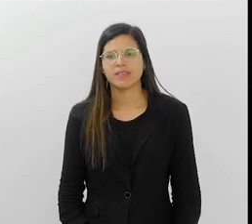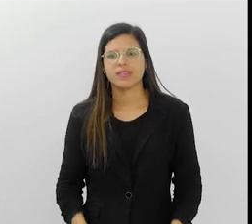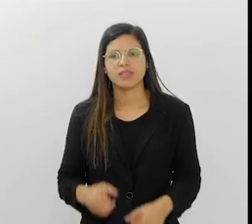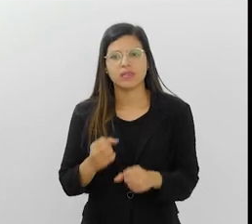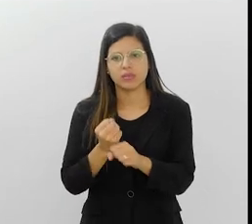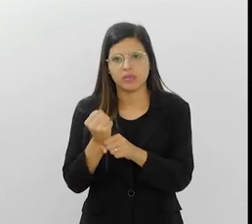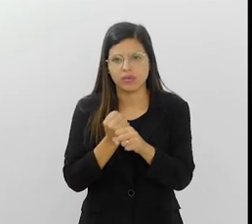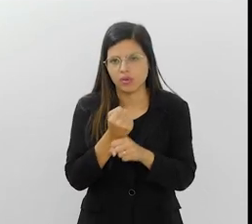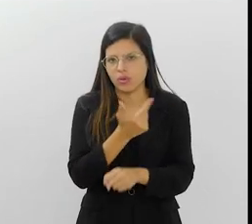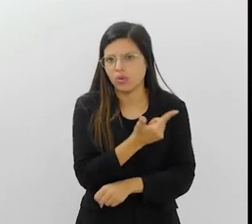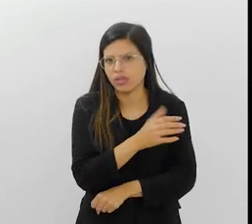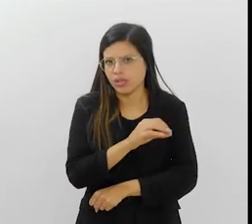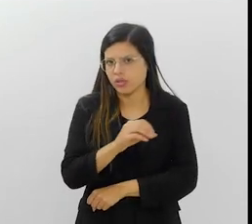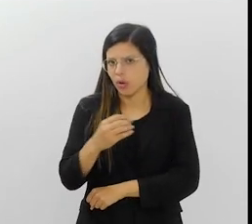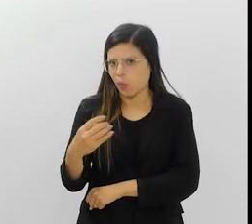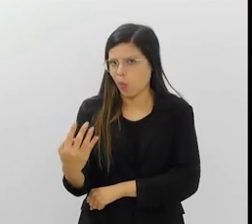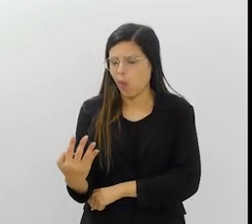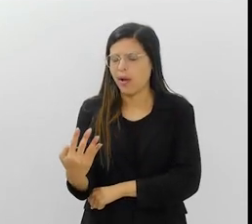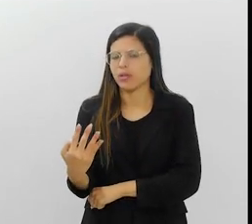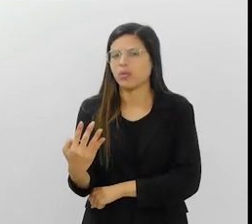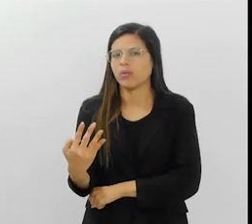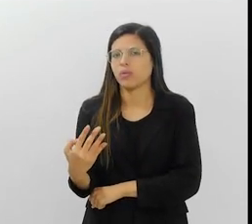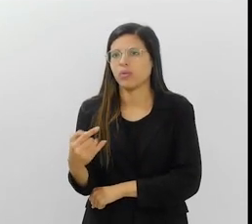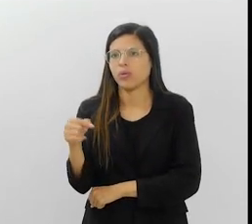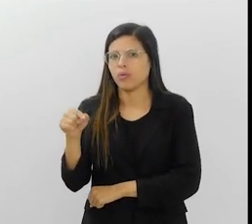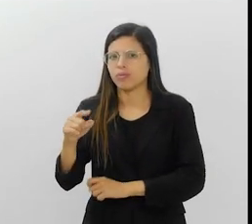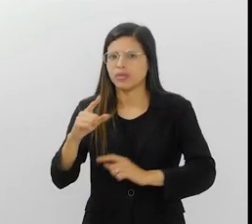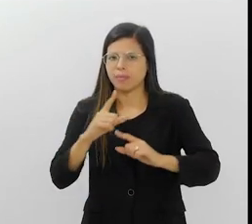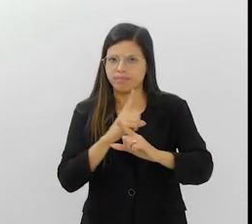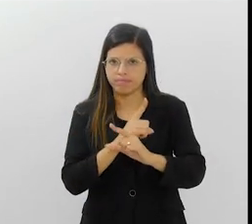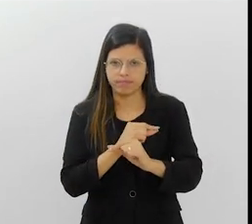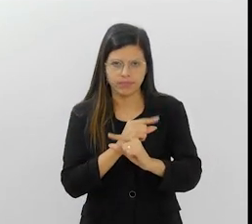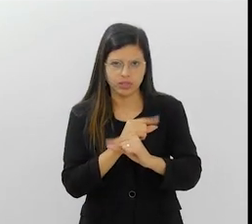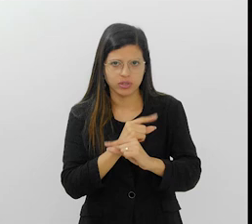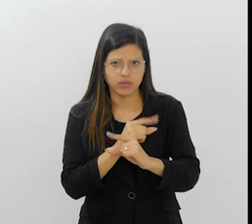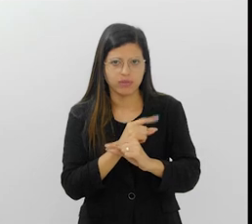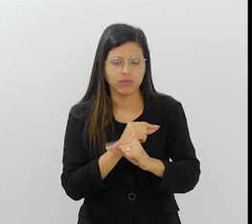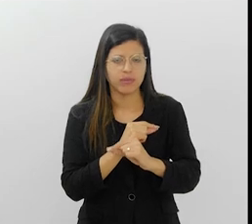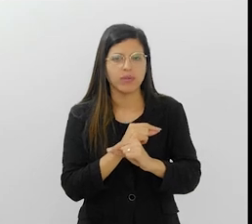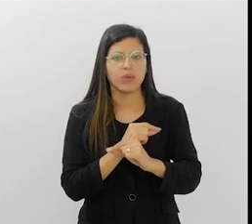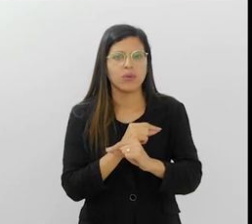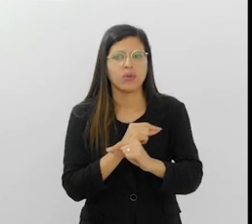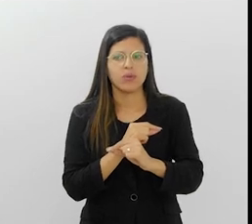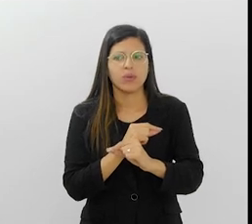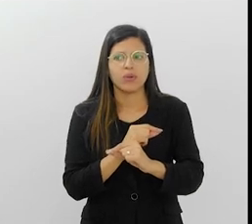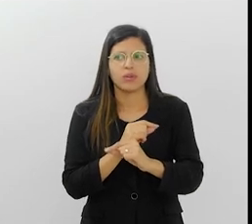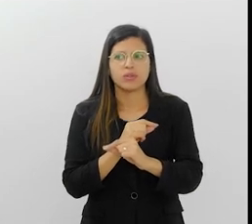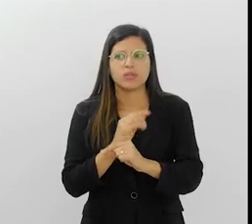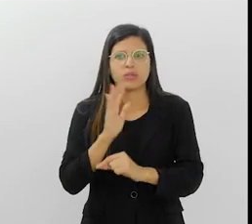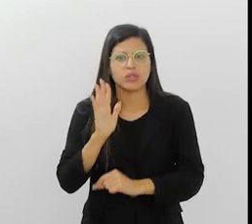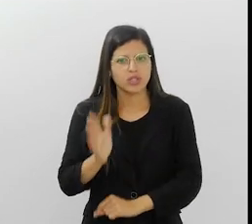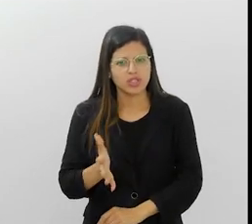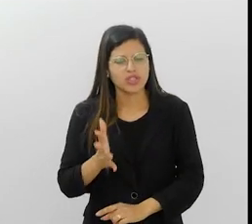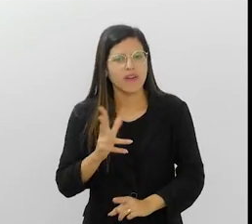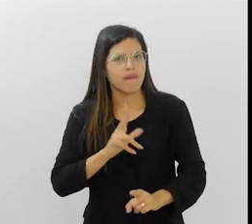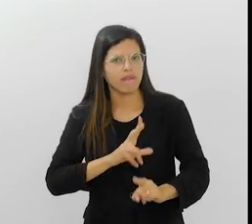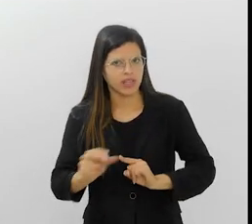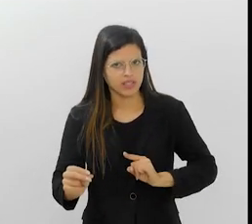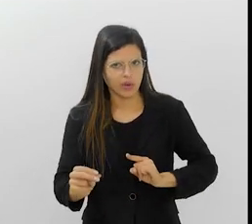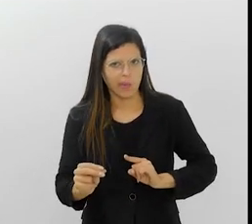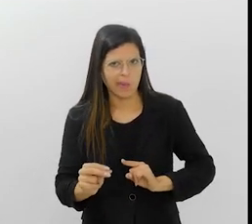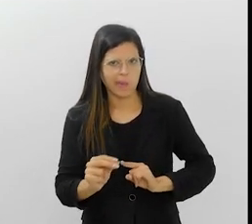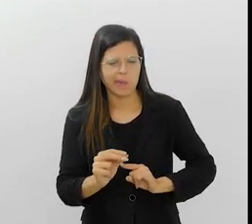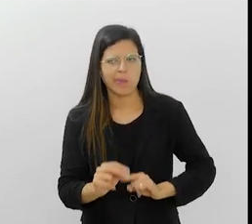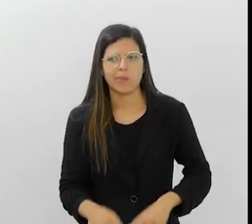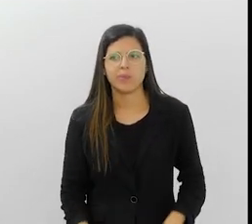O Cláudio, em 2004, você foi para Beija-Flor e de cara já emplacou. Já